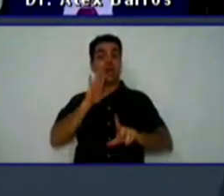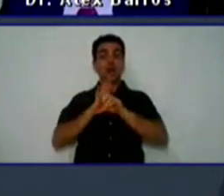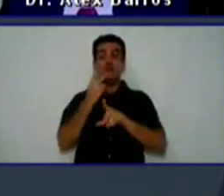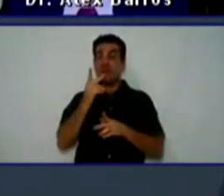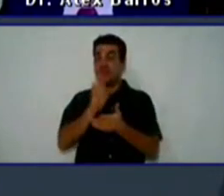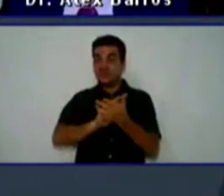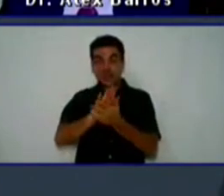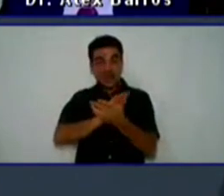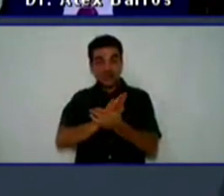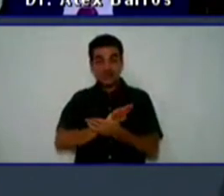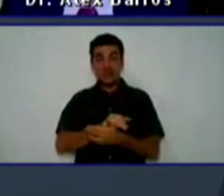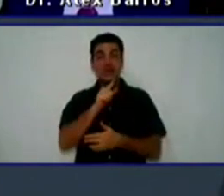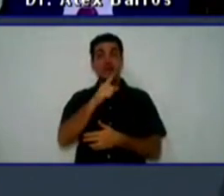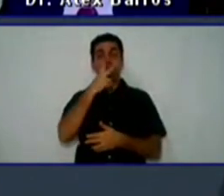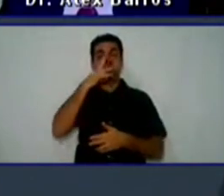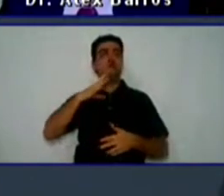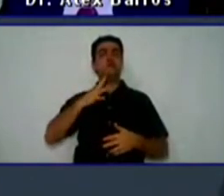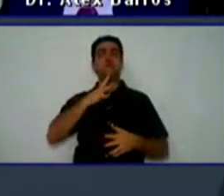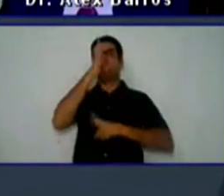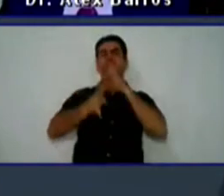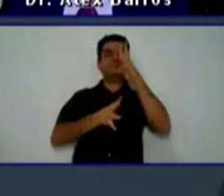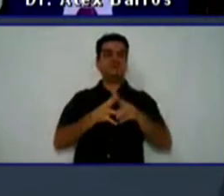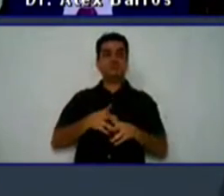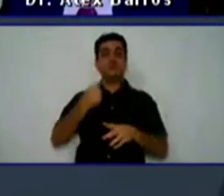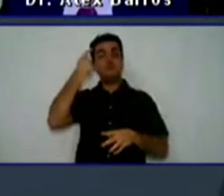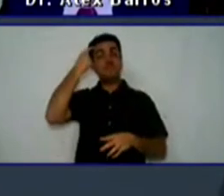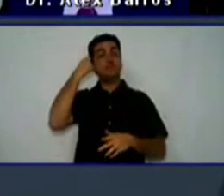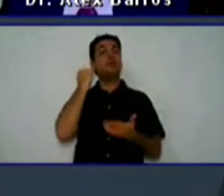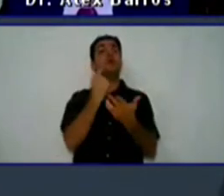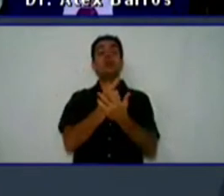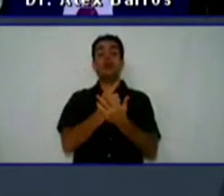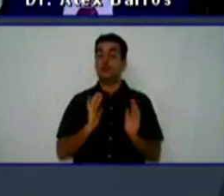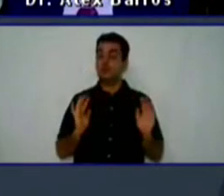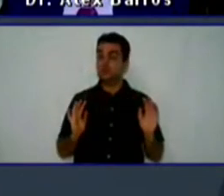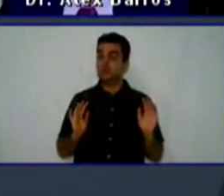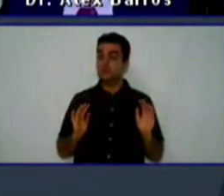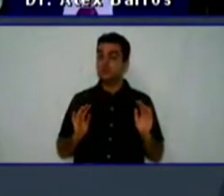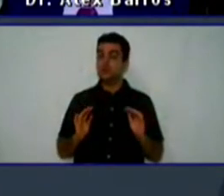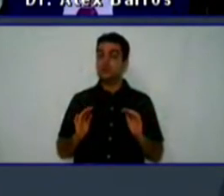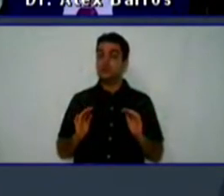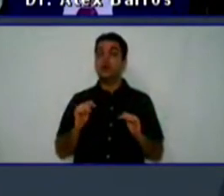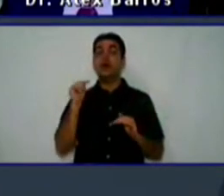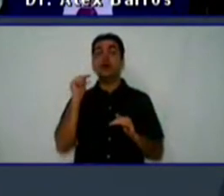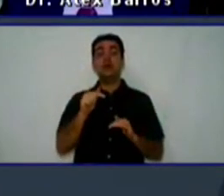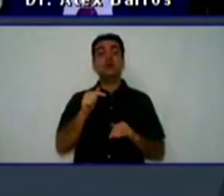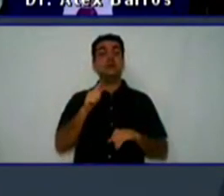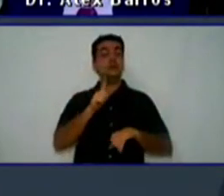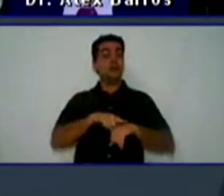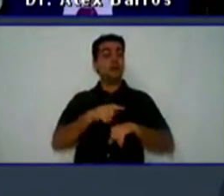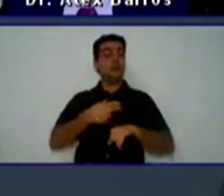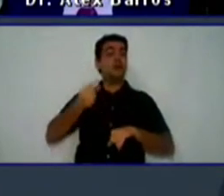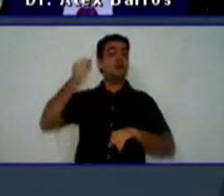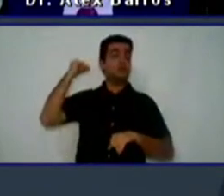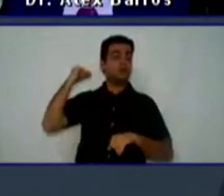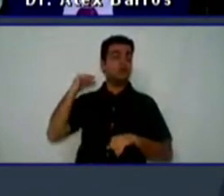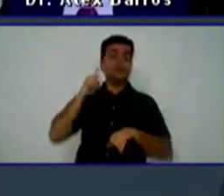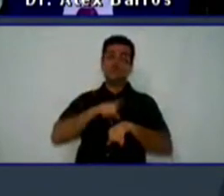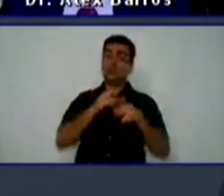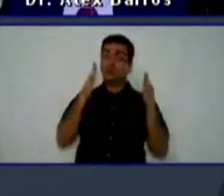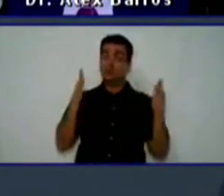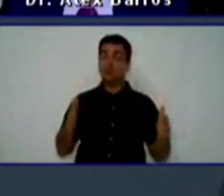legislativa não se podia tirar autorização para aquisição, que o partido deveria, naquele período histórico, agir